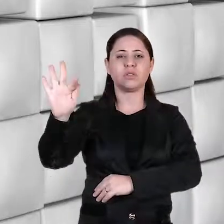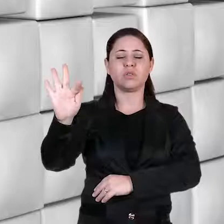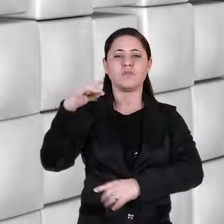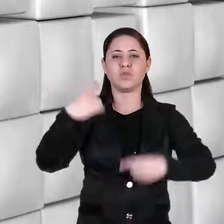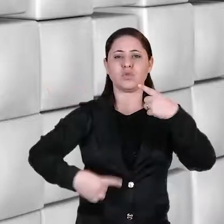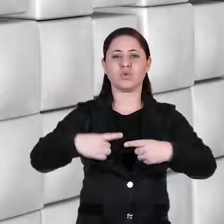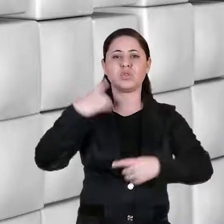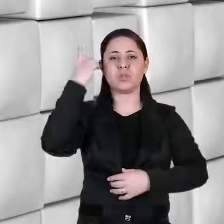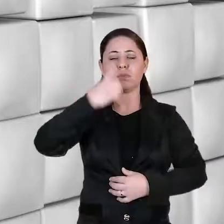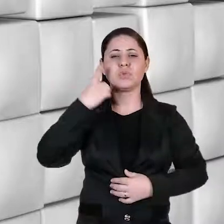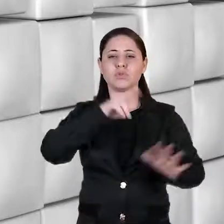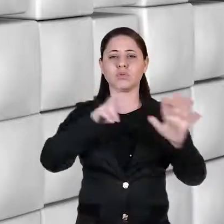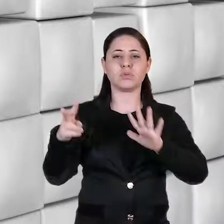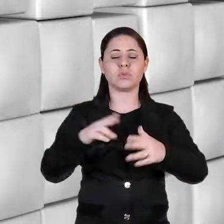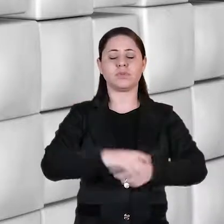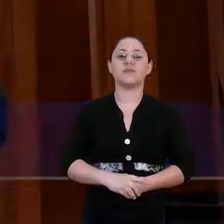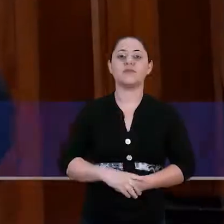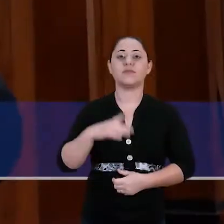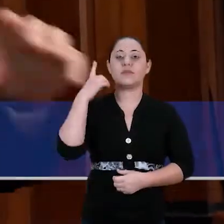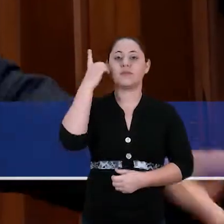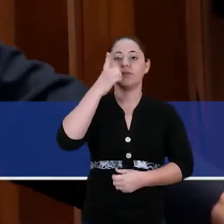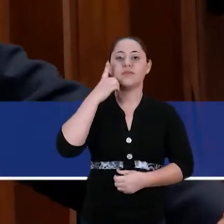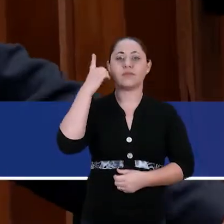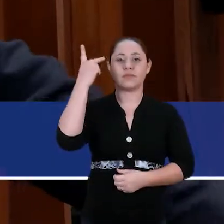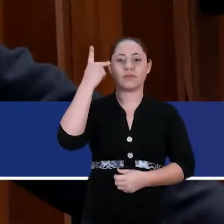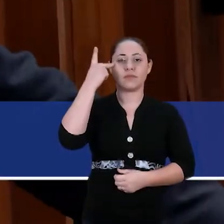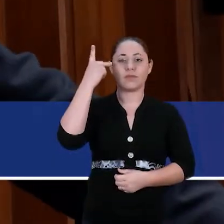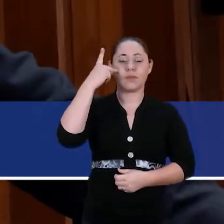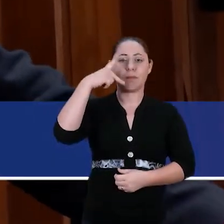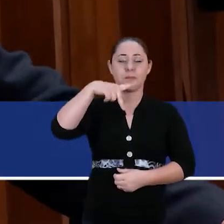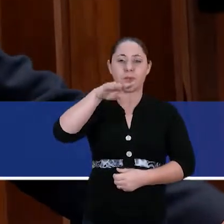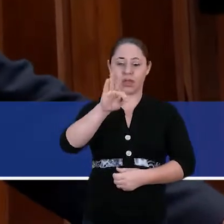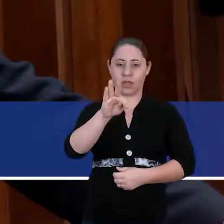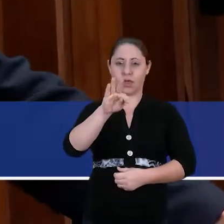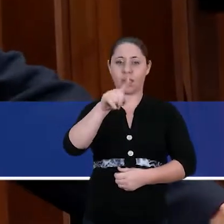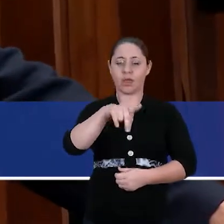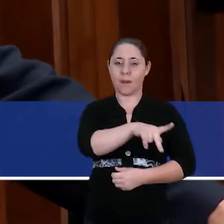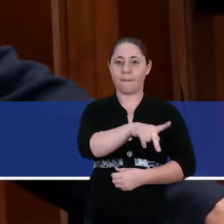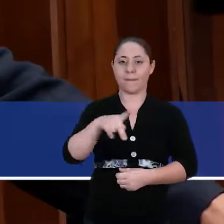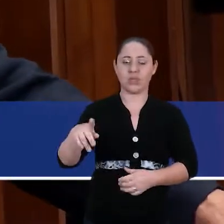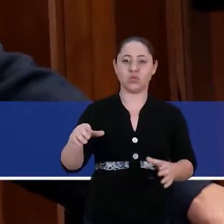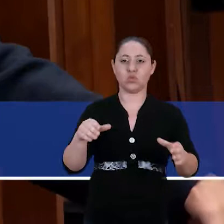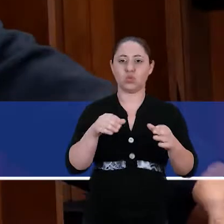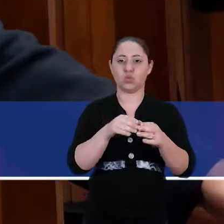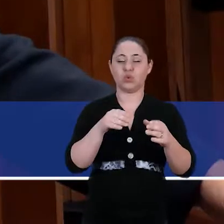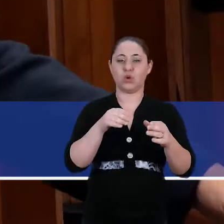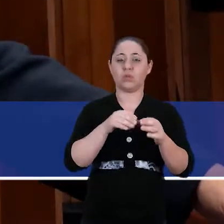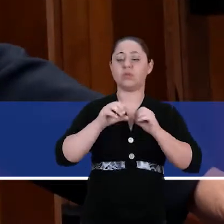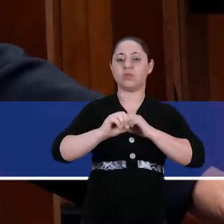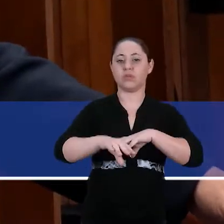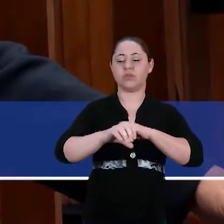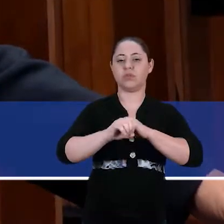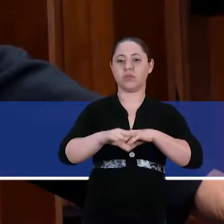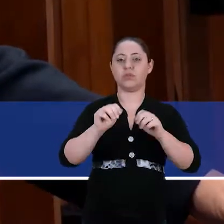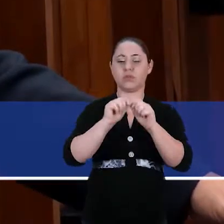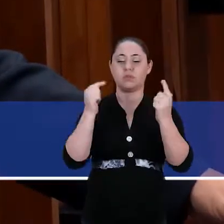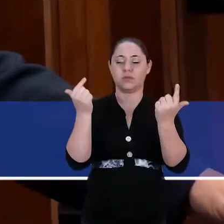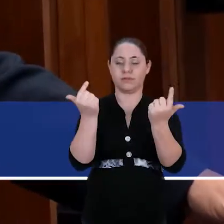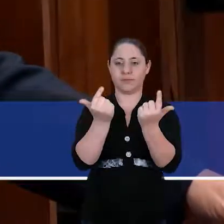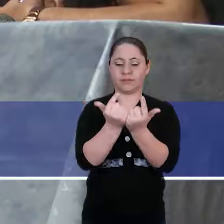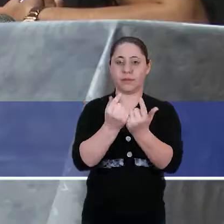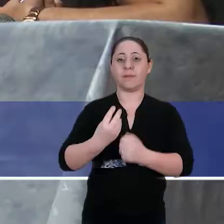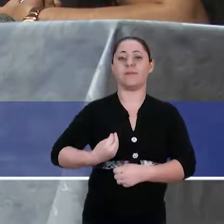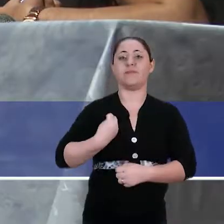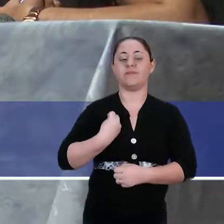durante a semana pelos parlamentares. O deputado Pedro Kemp, do PT, que é presidente da Comissão de Educação da Casa de